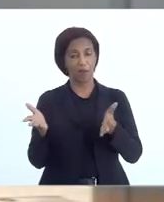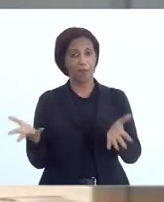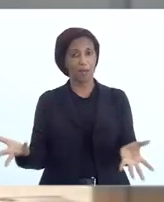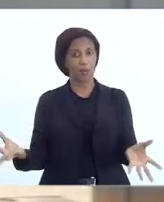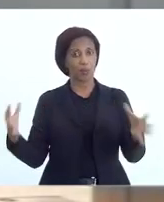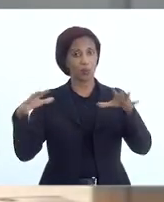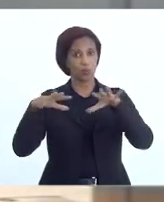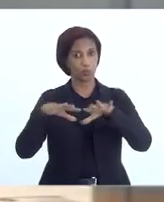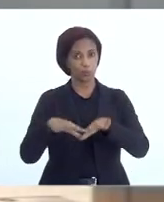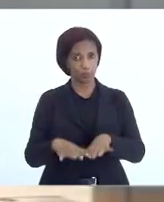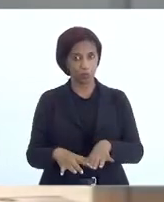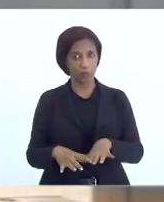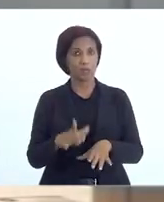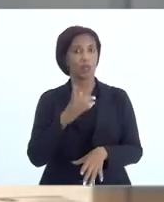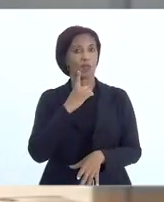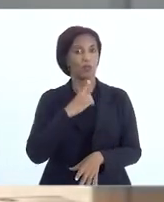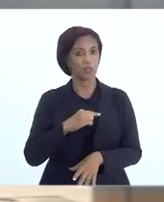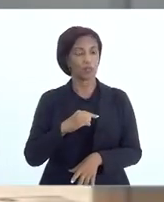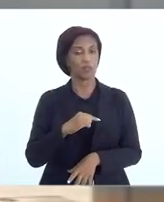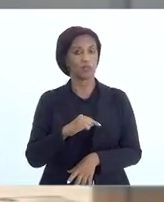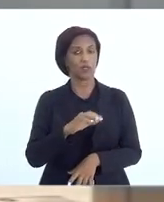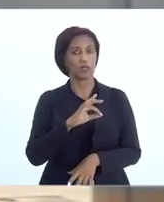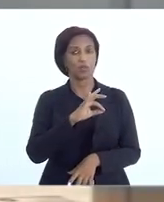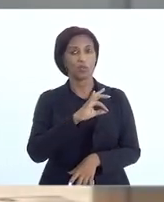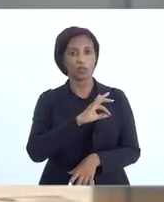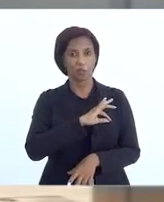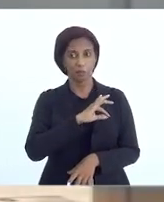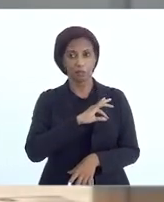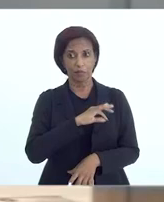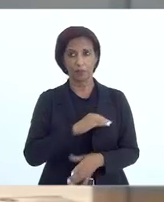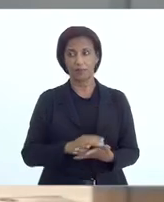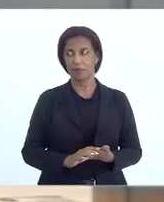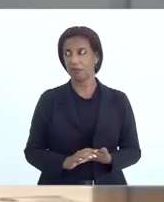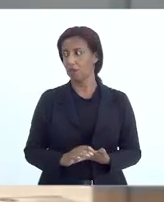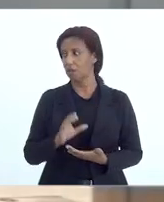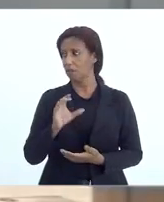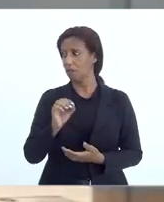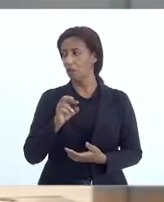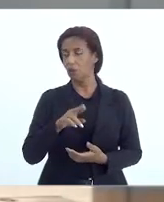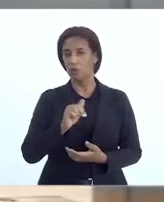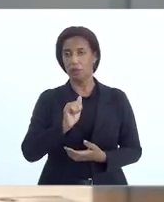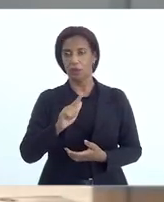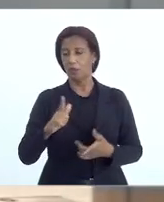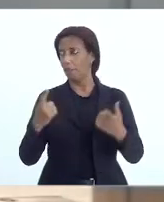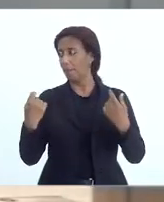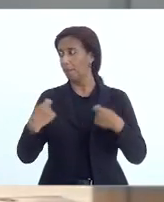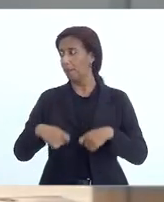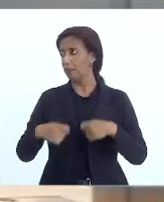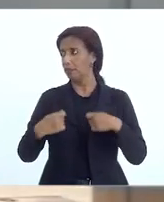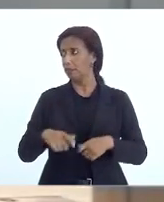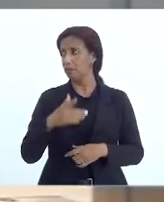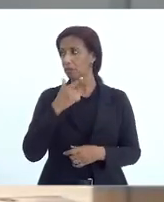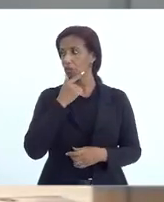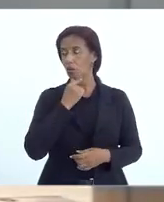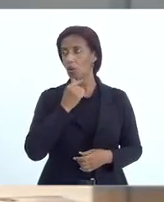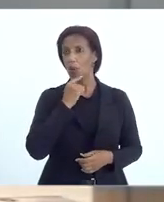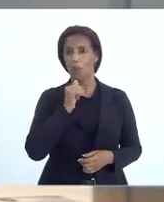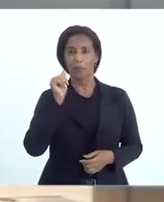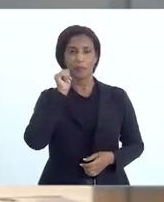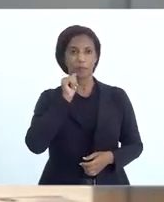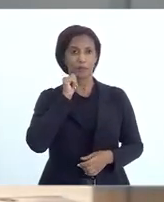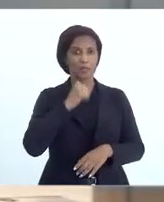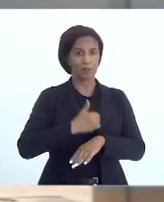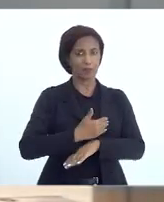chamar todo e é o desejo da polícia militar estava começando Coronel Neto Coronel Neto precisa de homens e mulheres